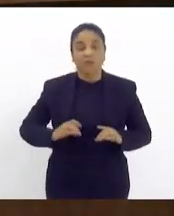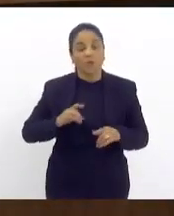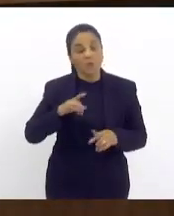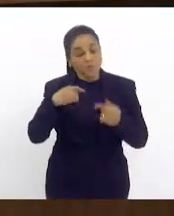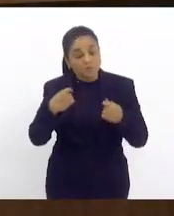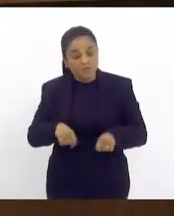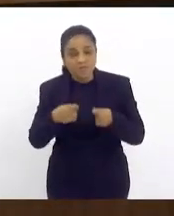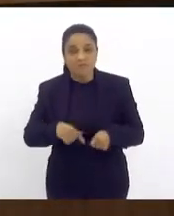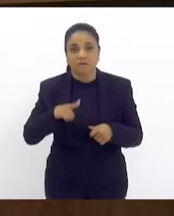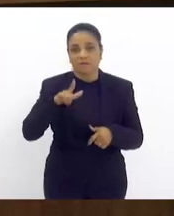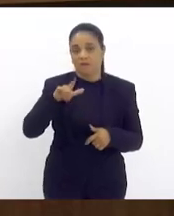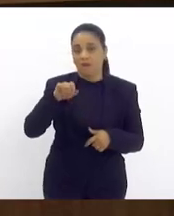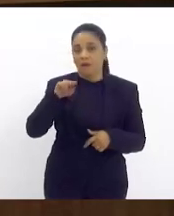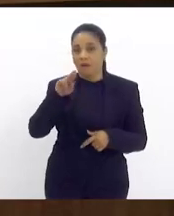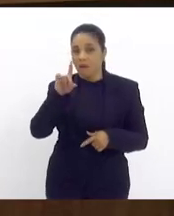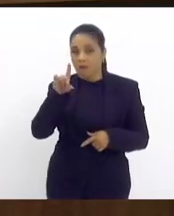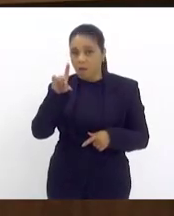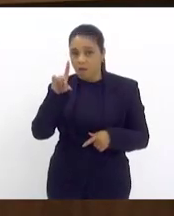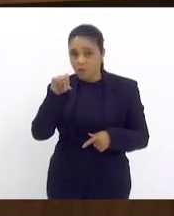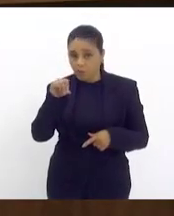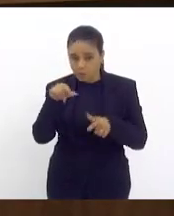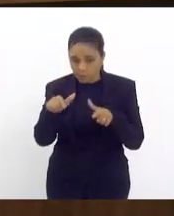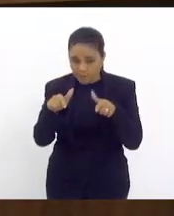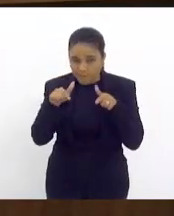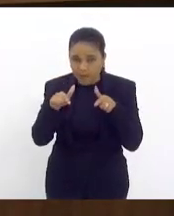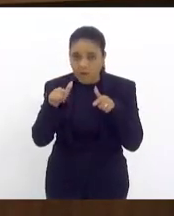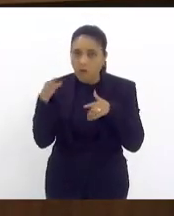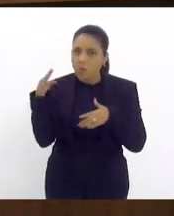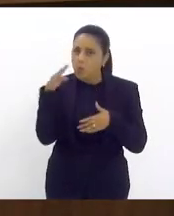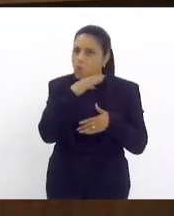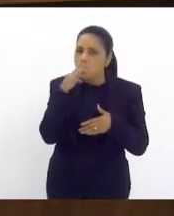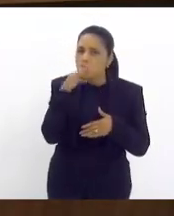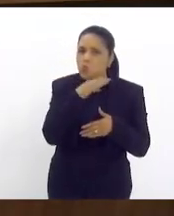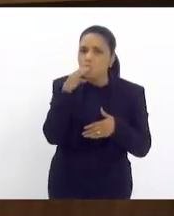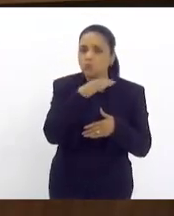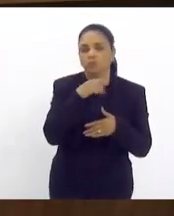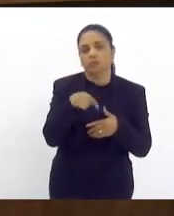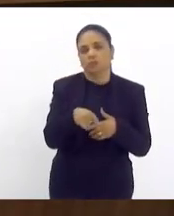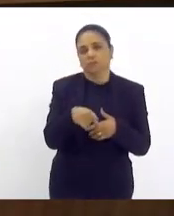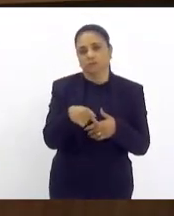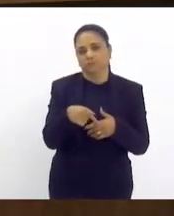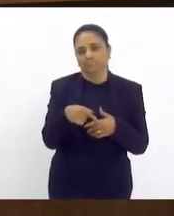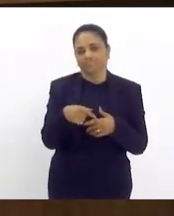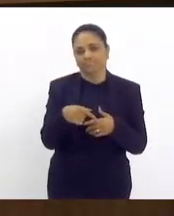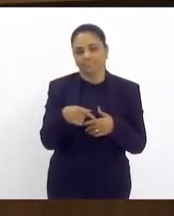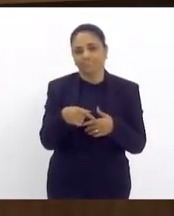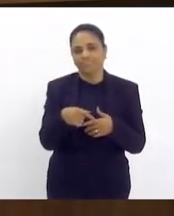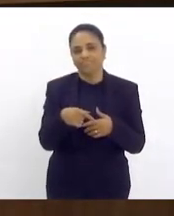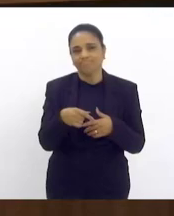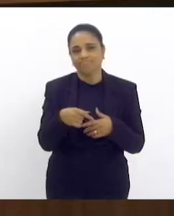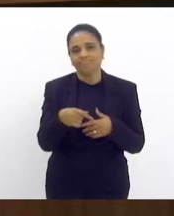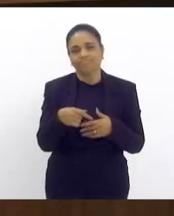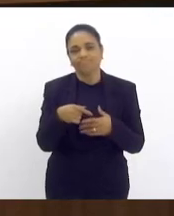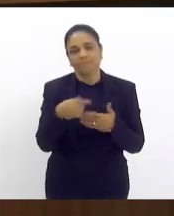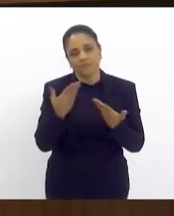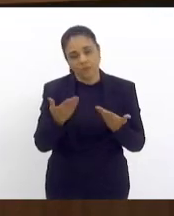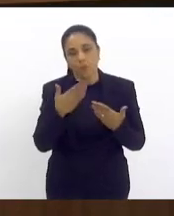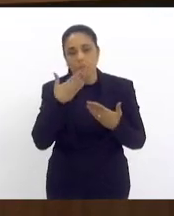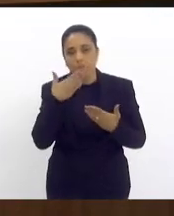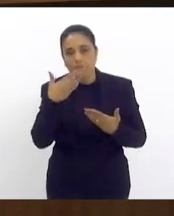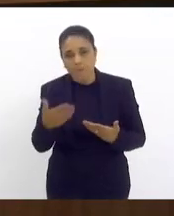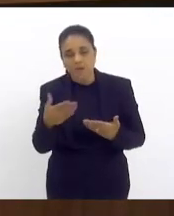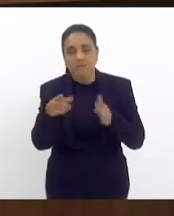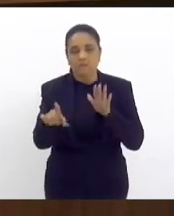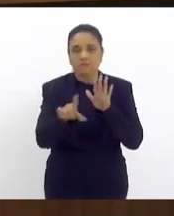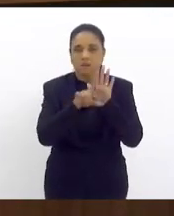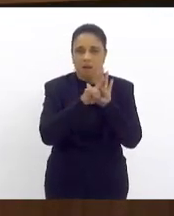feito com mais mais urgência possível então o nosso indicação de lei que